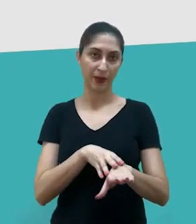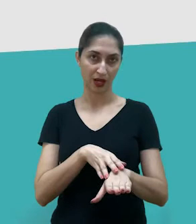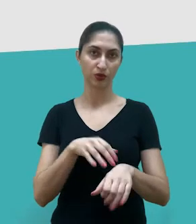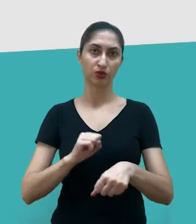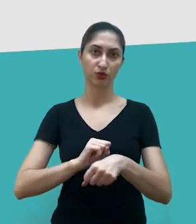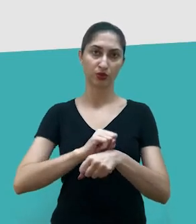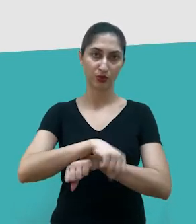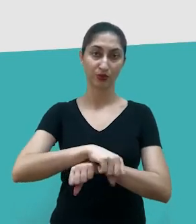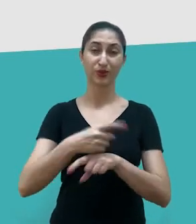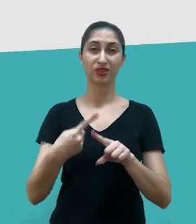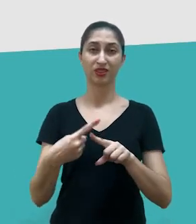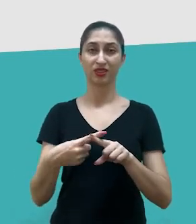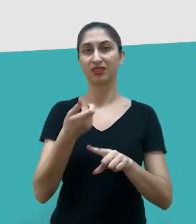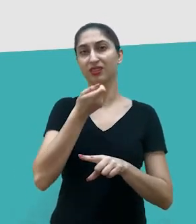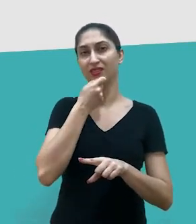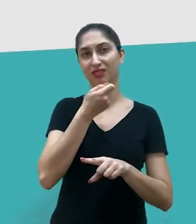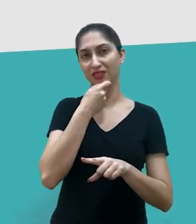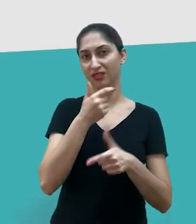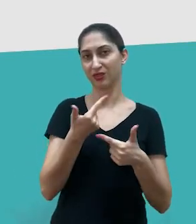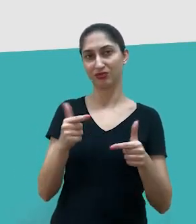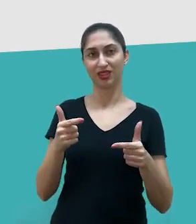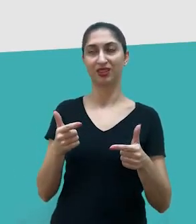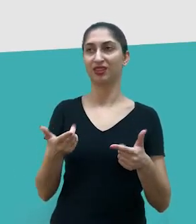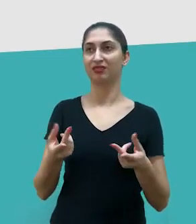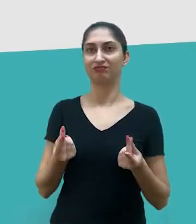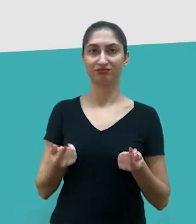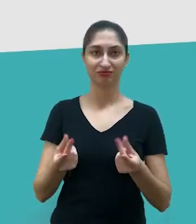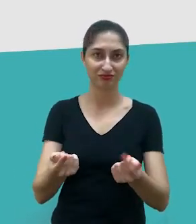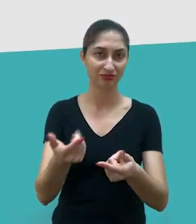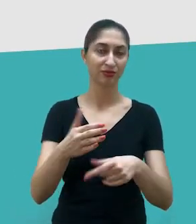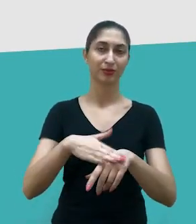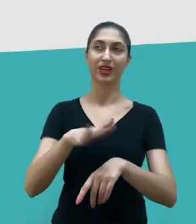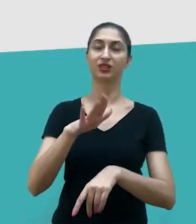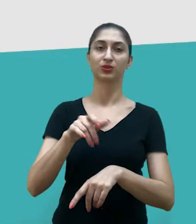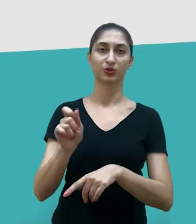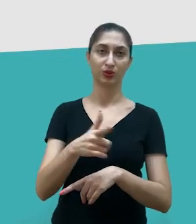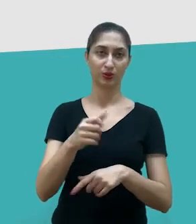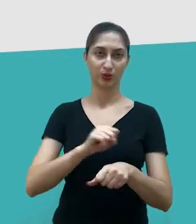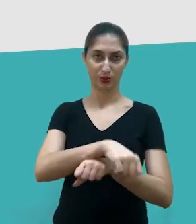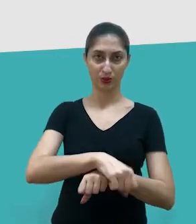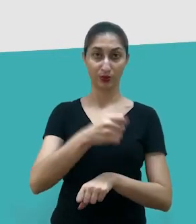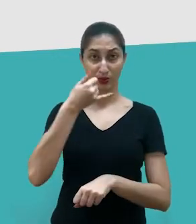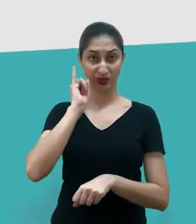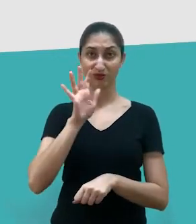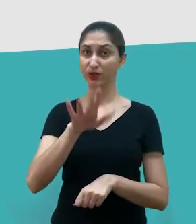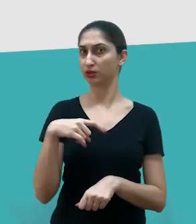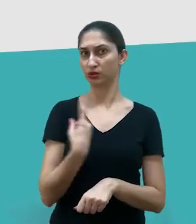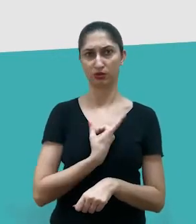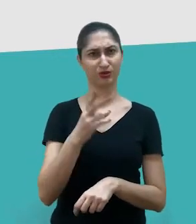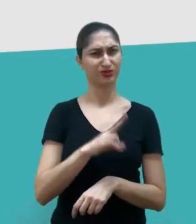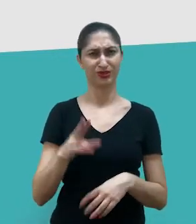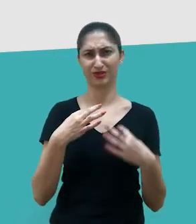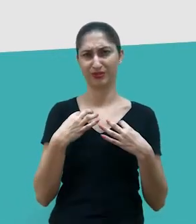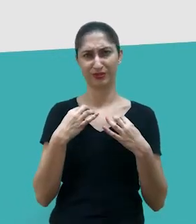encontrou algo mais durável do que o couro do boi, mas a gente já não usa mais tanta roupa de